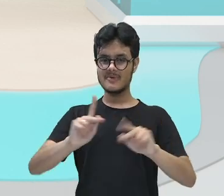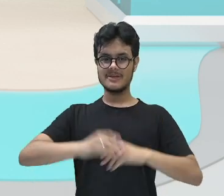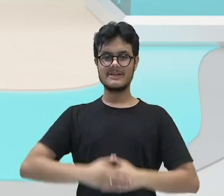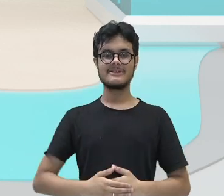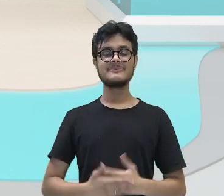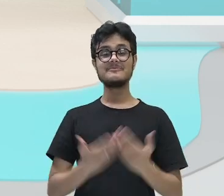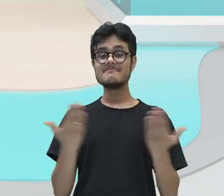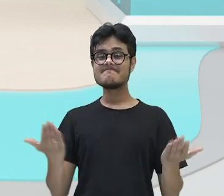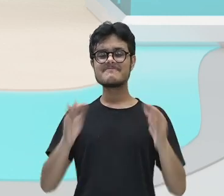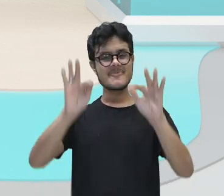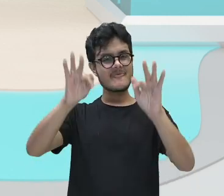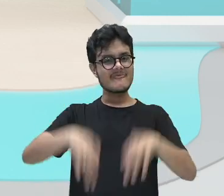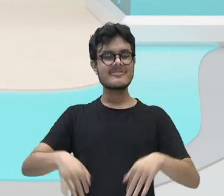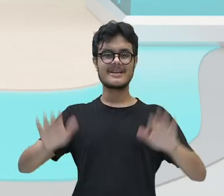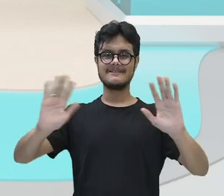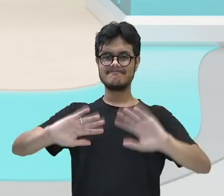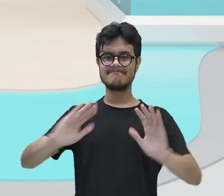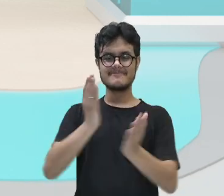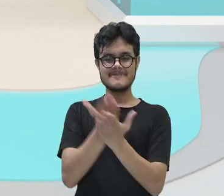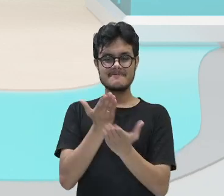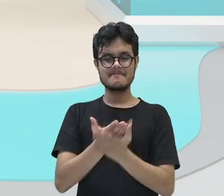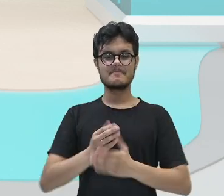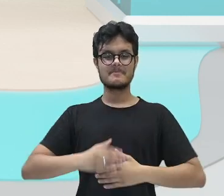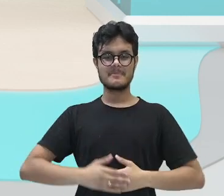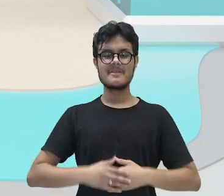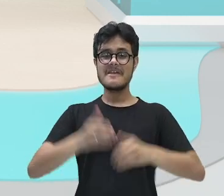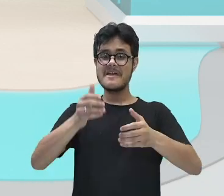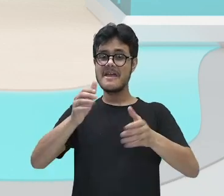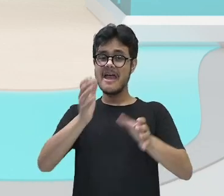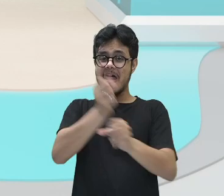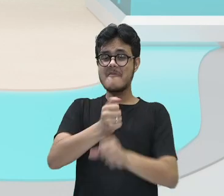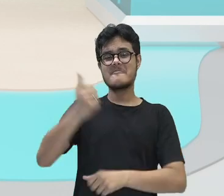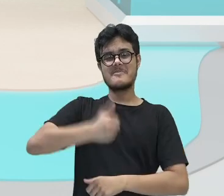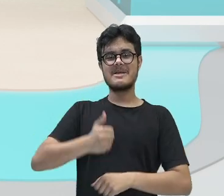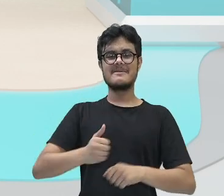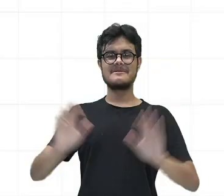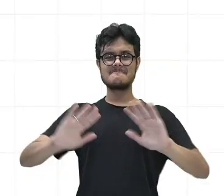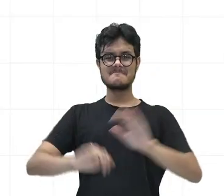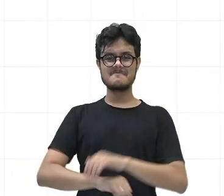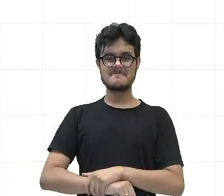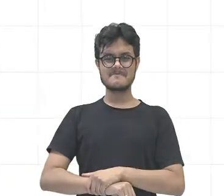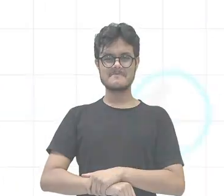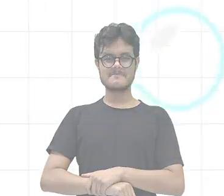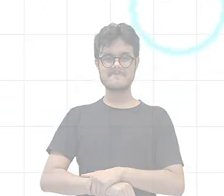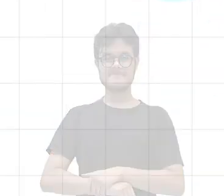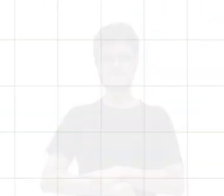ok? Então, finalizamos aqui a nossa primeira revisão do dia de hoje.